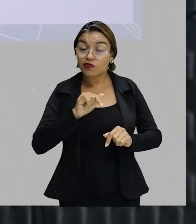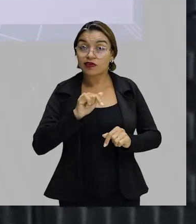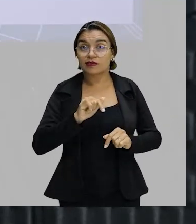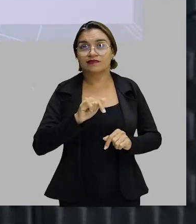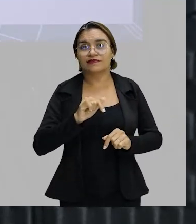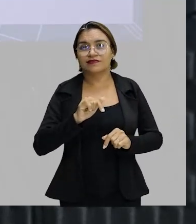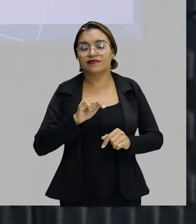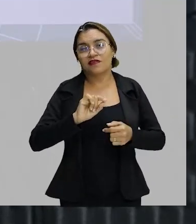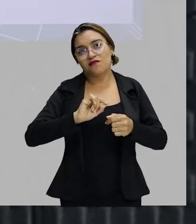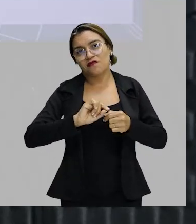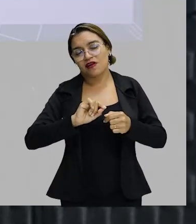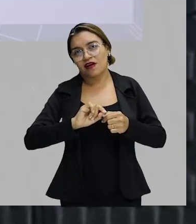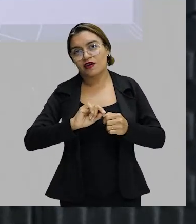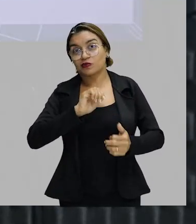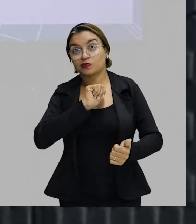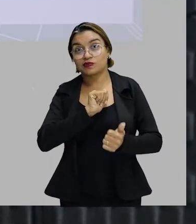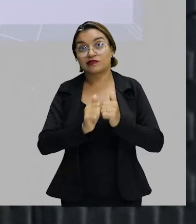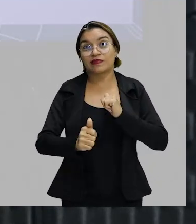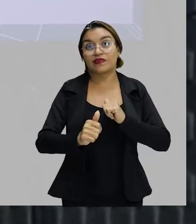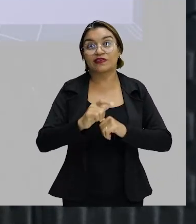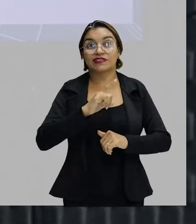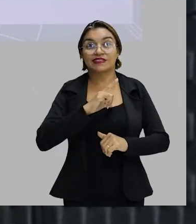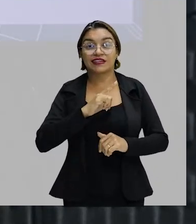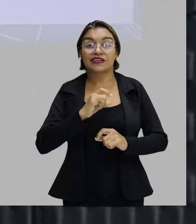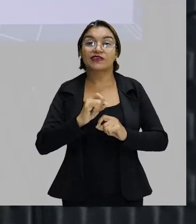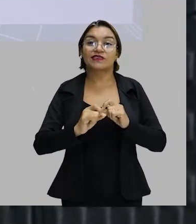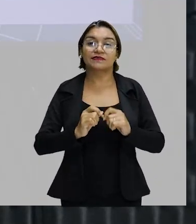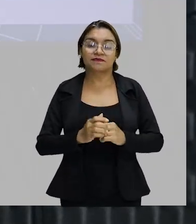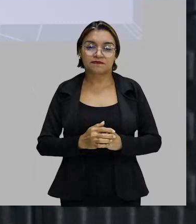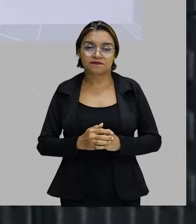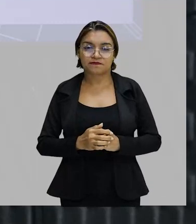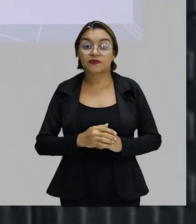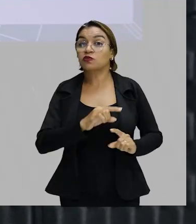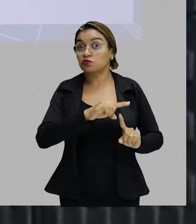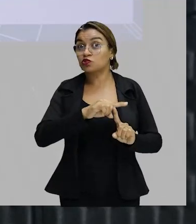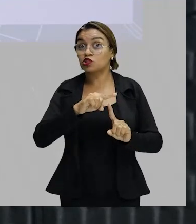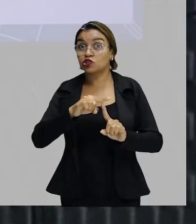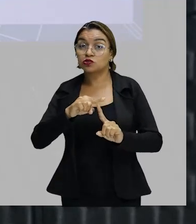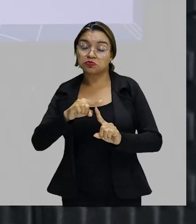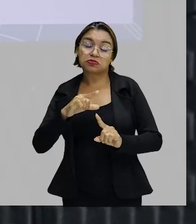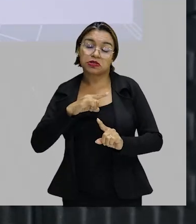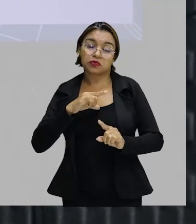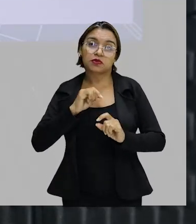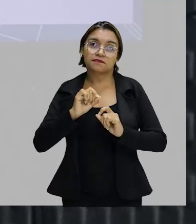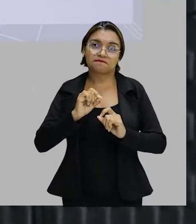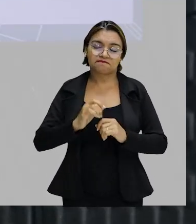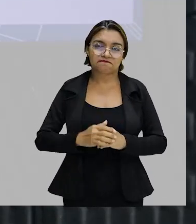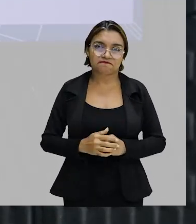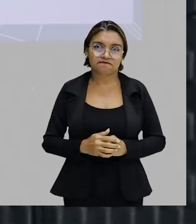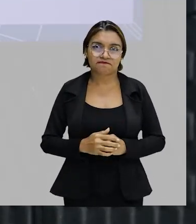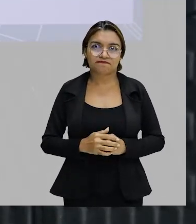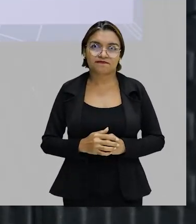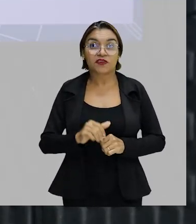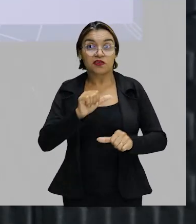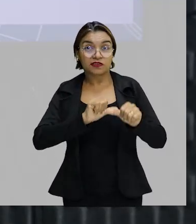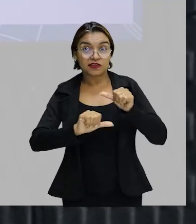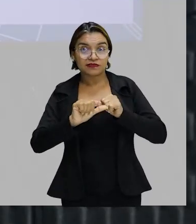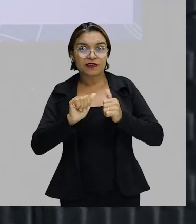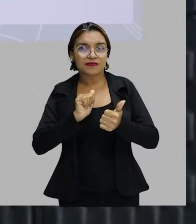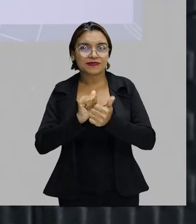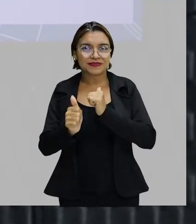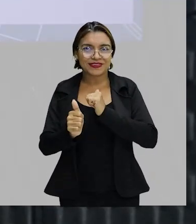faz com que esse esporte tenha o quê esse aliás essa modalidade faça crie o quê ela vire